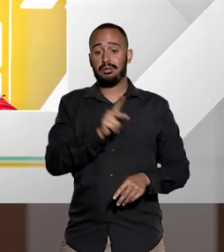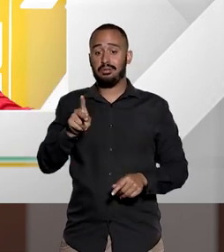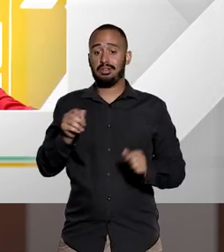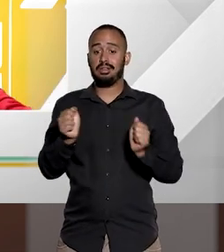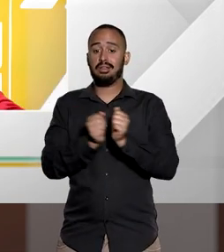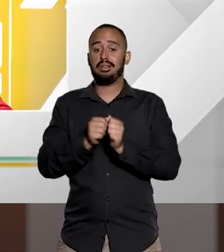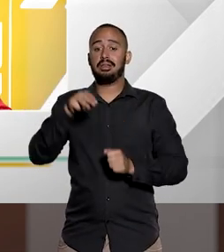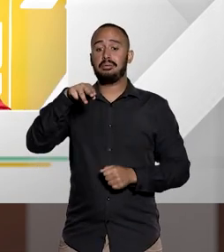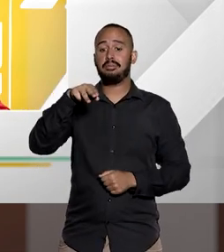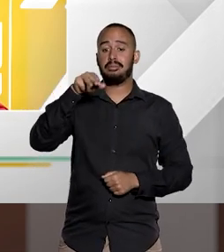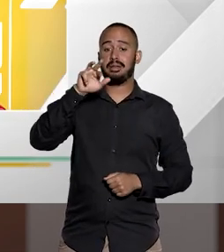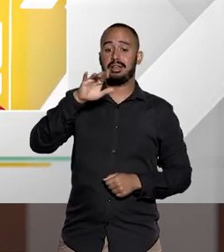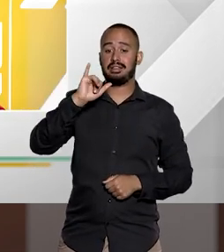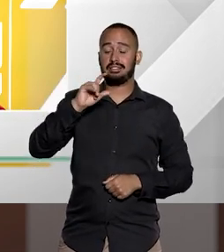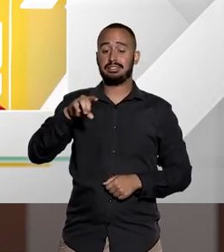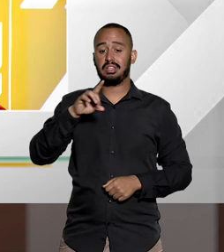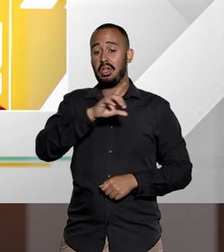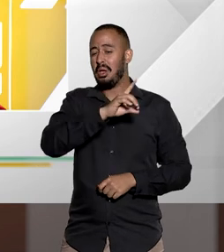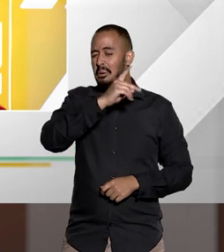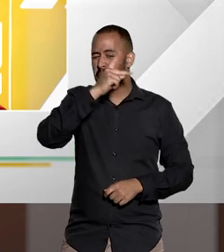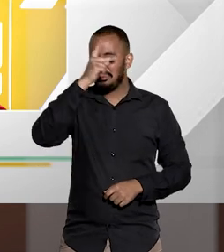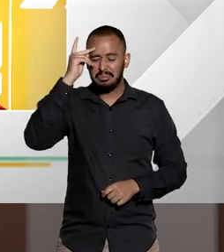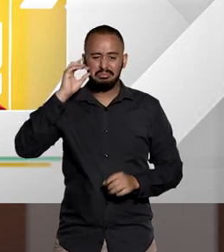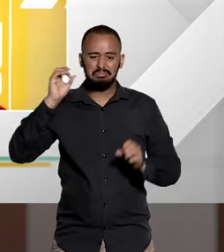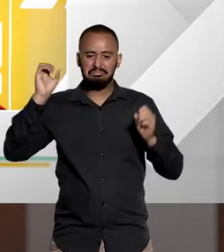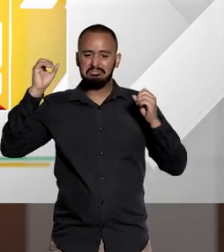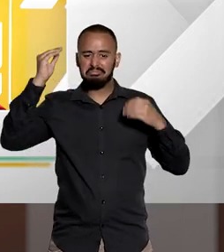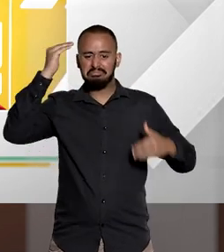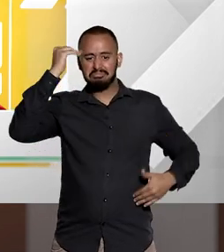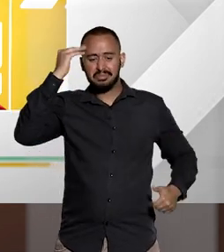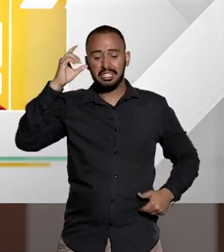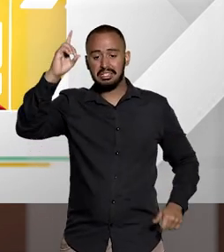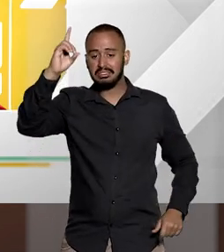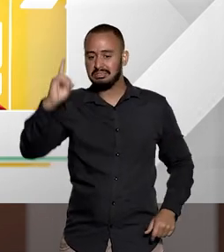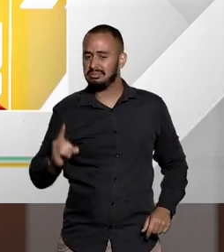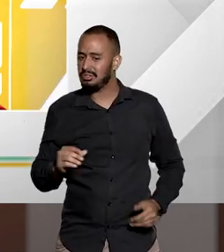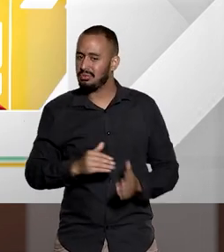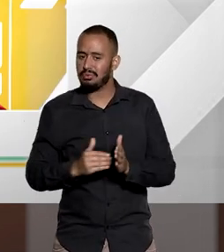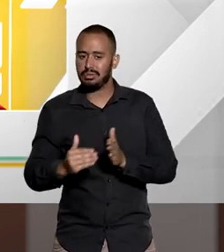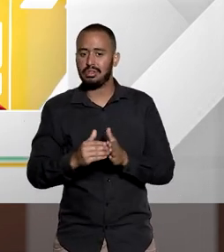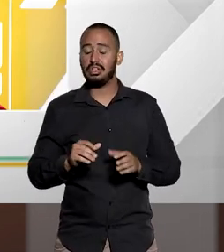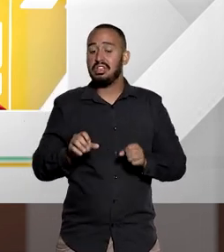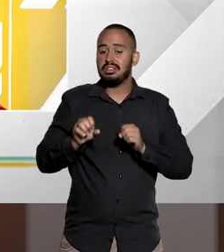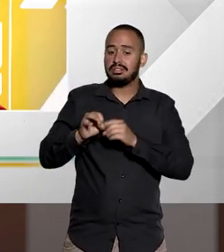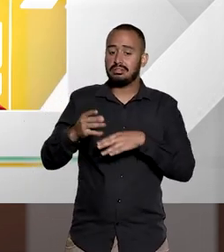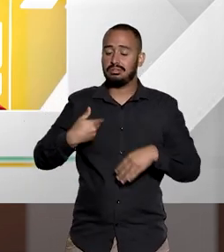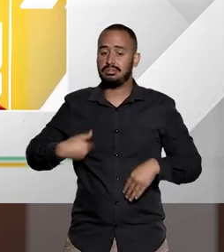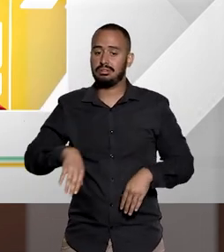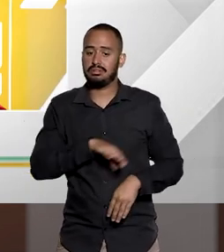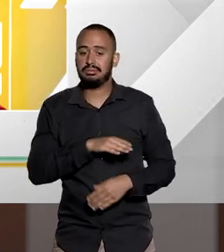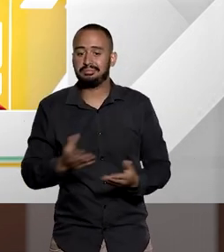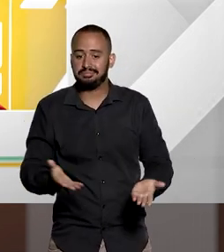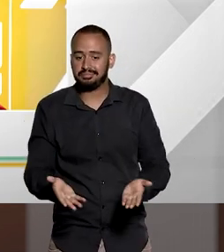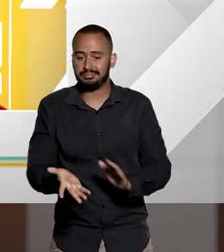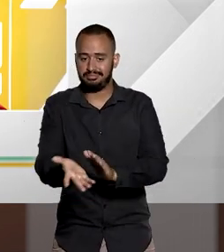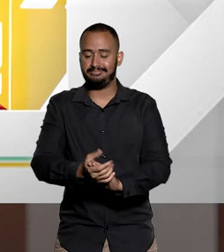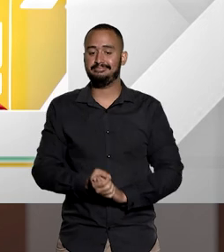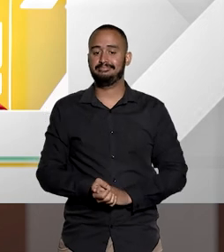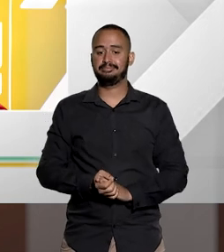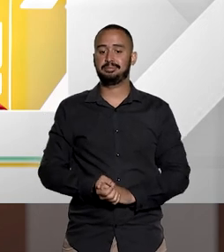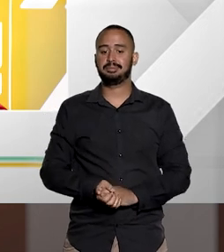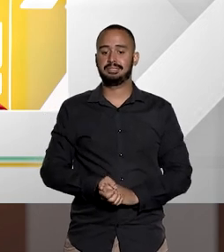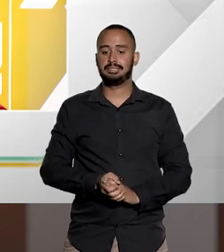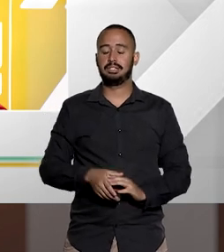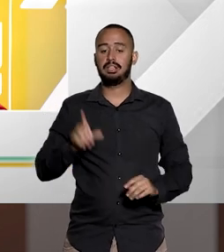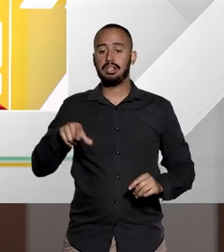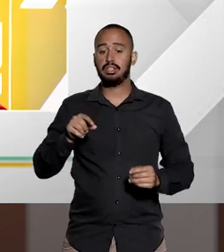Silvia Zanella de Pietro, a diva do direito administrativo, que está aqui presente, ensinando para todos nós. Esses temas